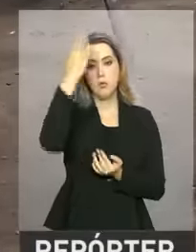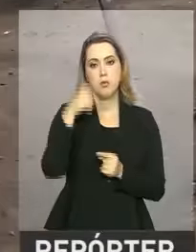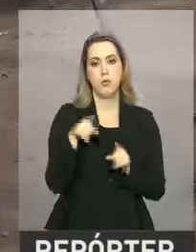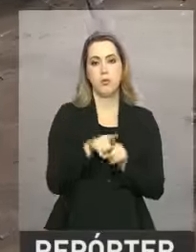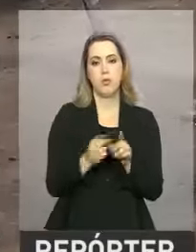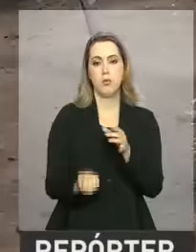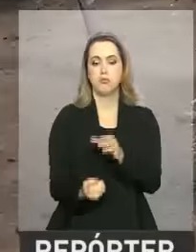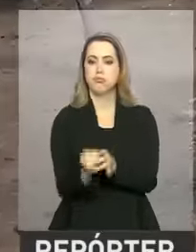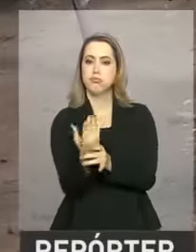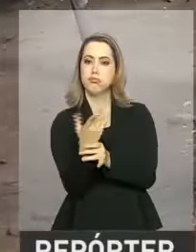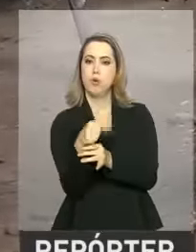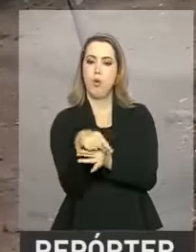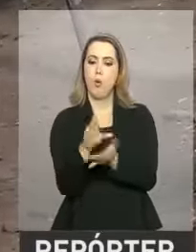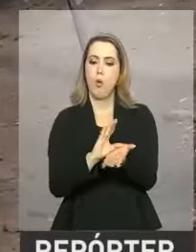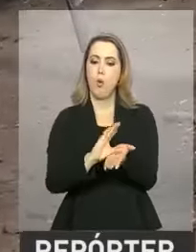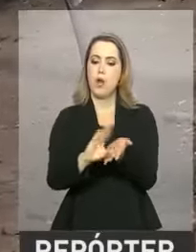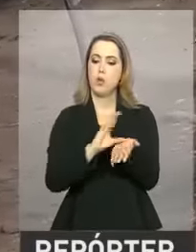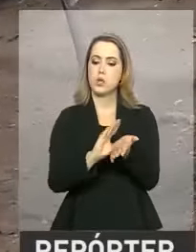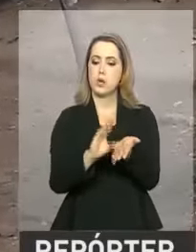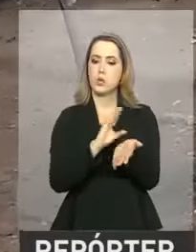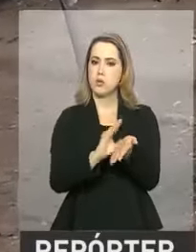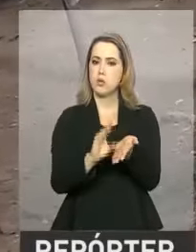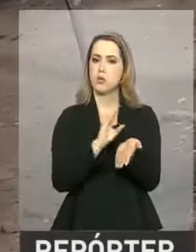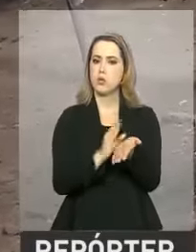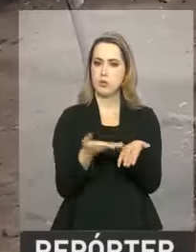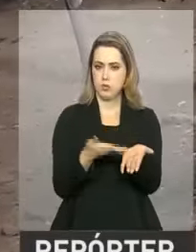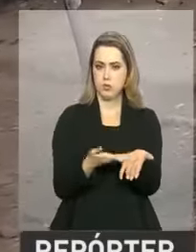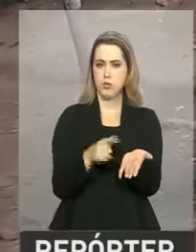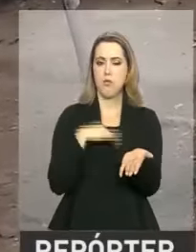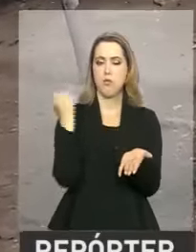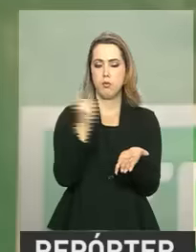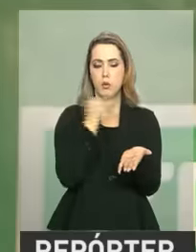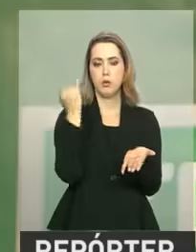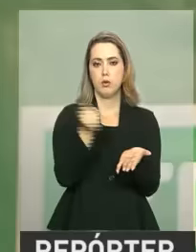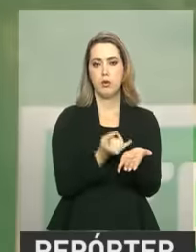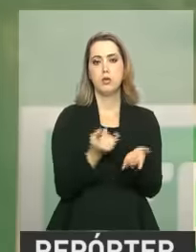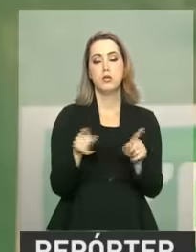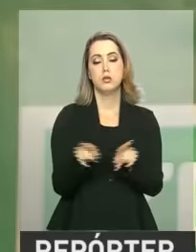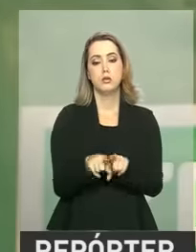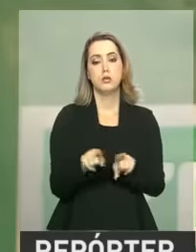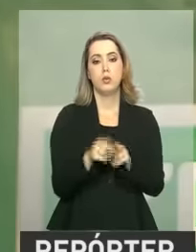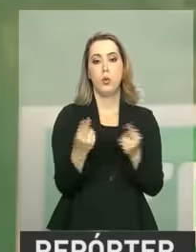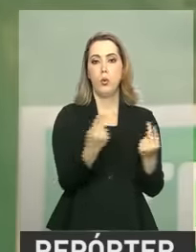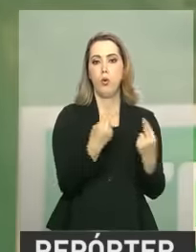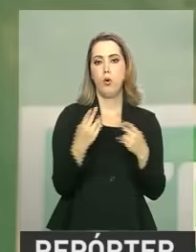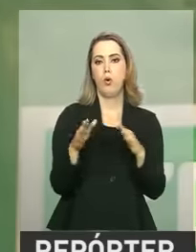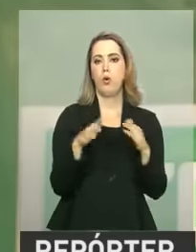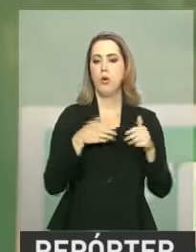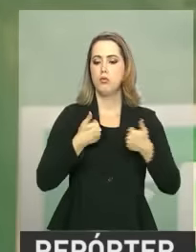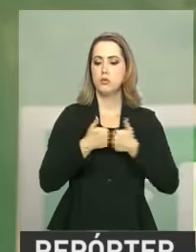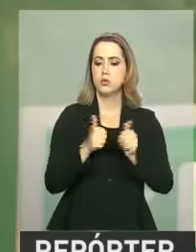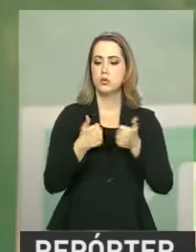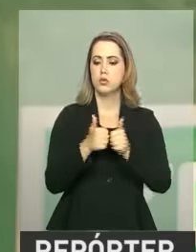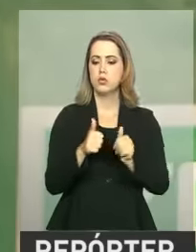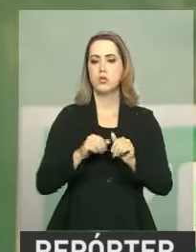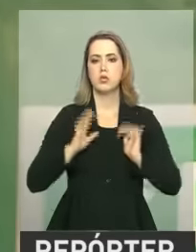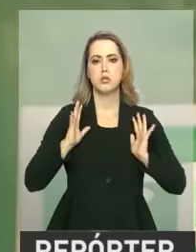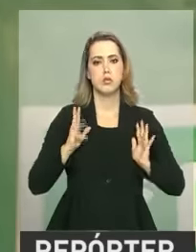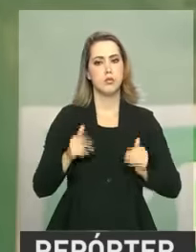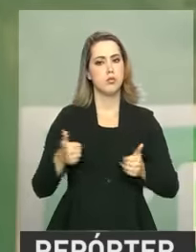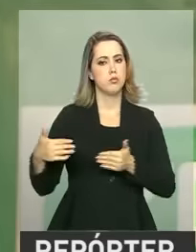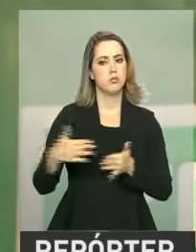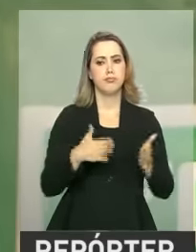é a principal fonte de financiamento, então ele tem também uma importância muito grande e a mesma coisa para a área de mobilidade e infraestrutura